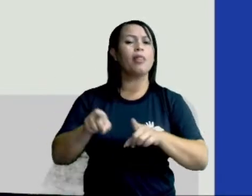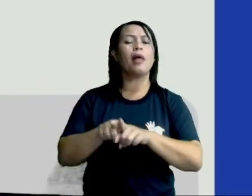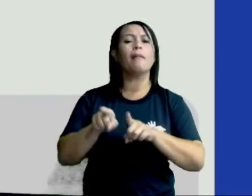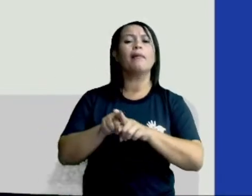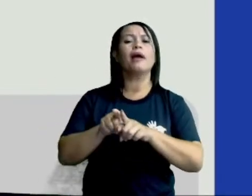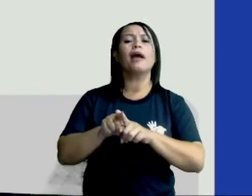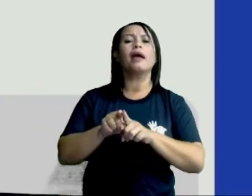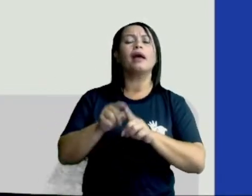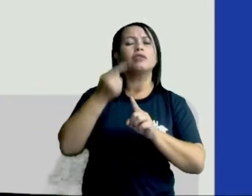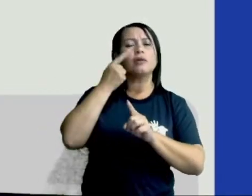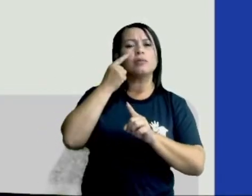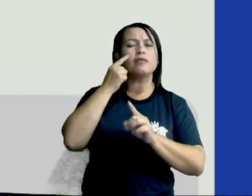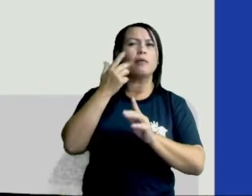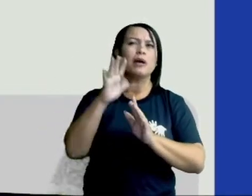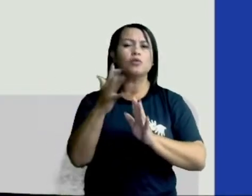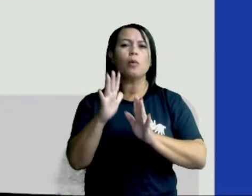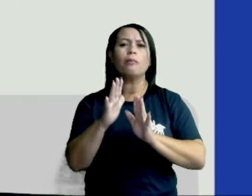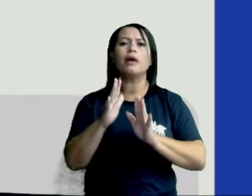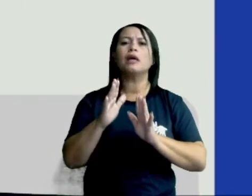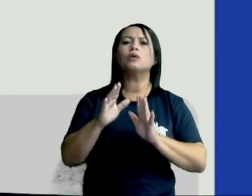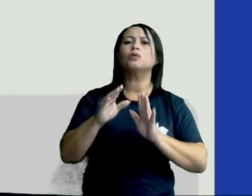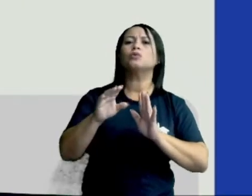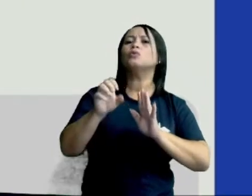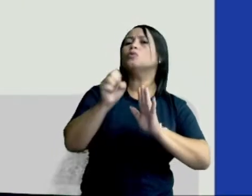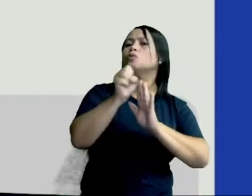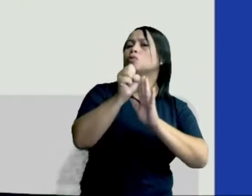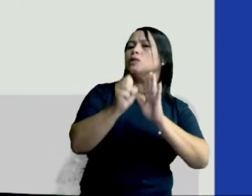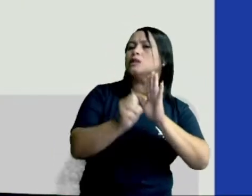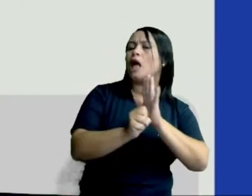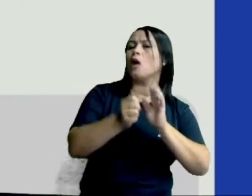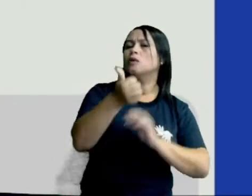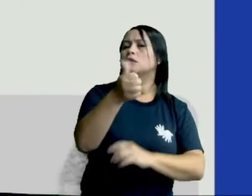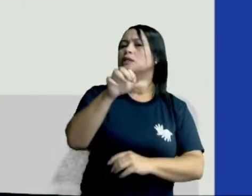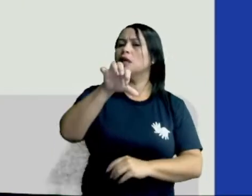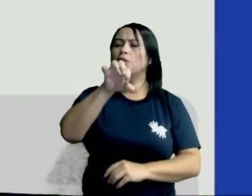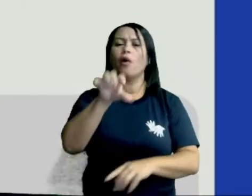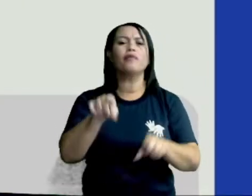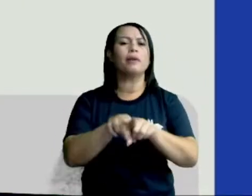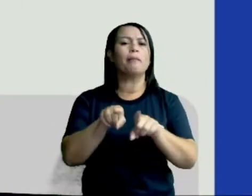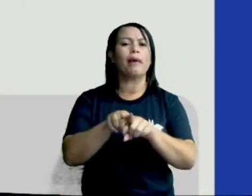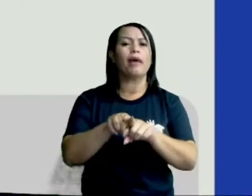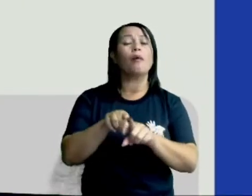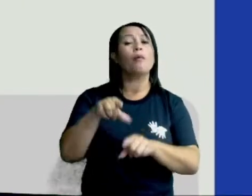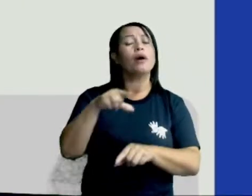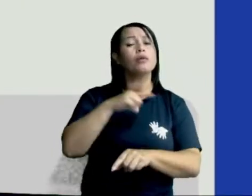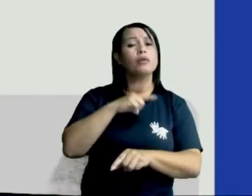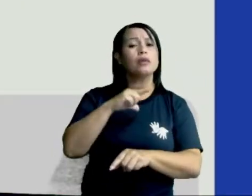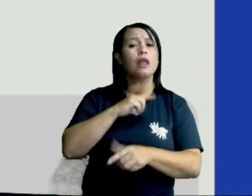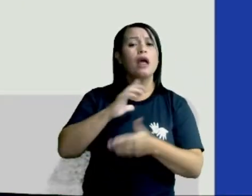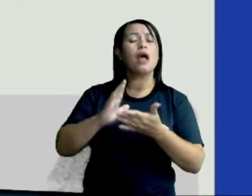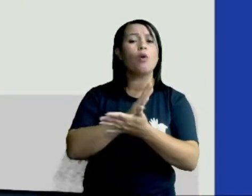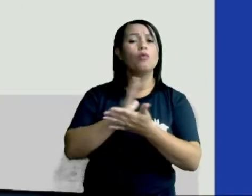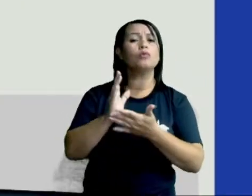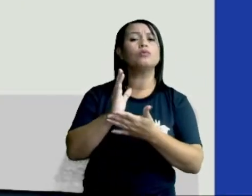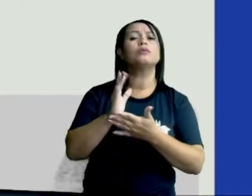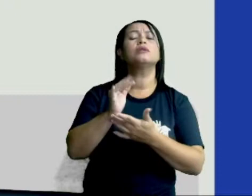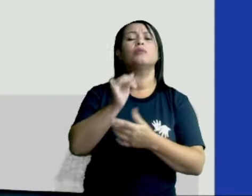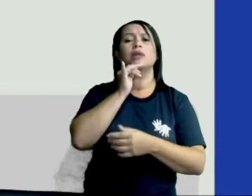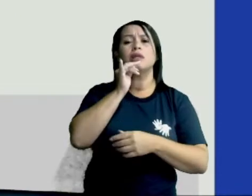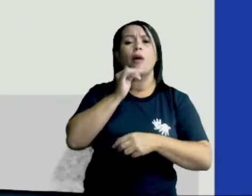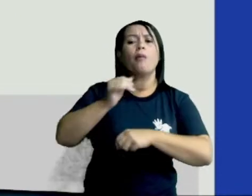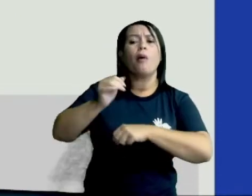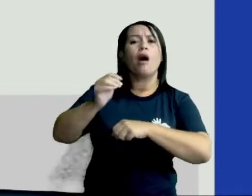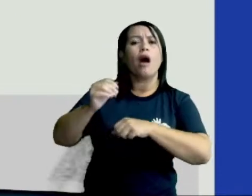ali no finalzinho do século XIX, sobretudo quando os Estados-nações estão